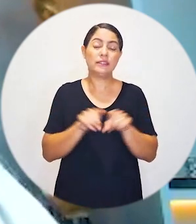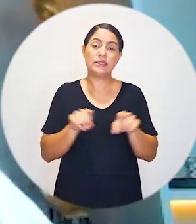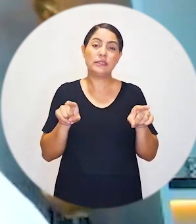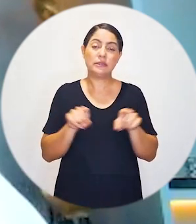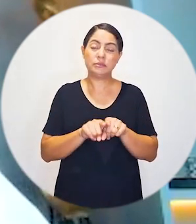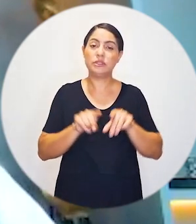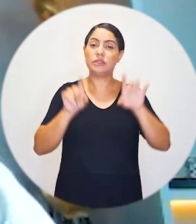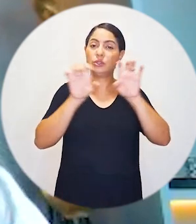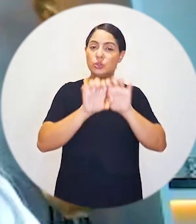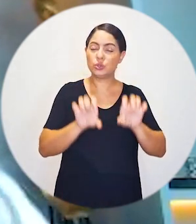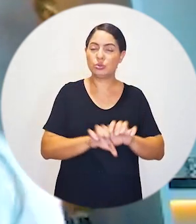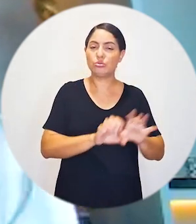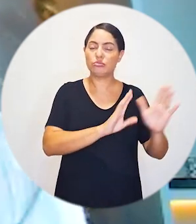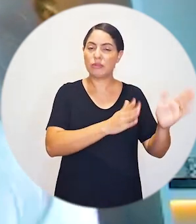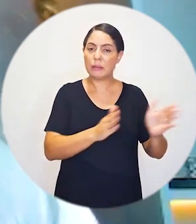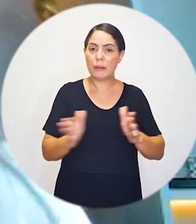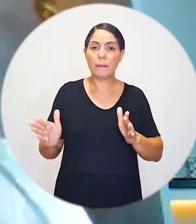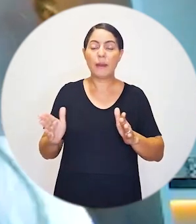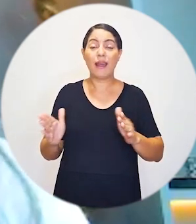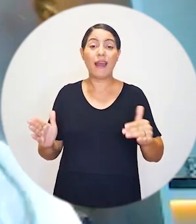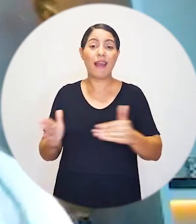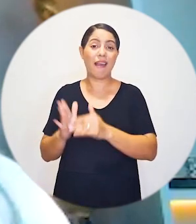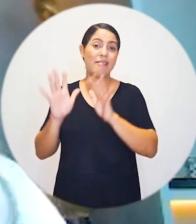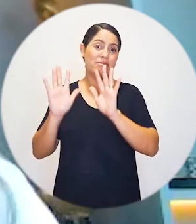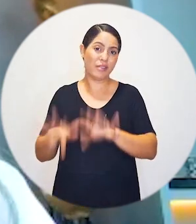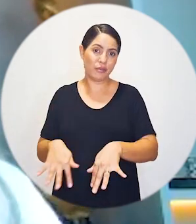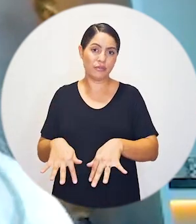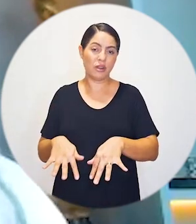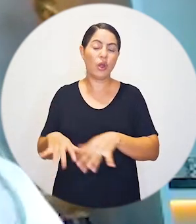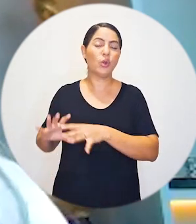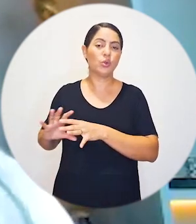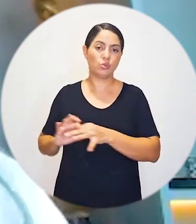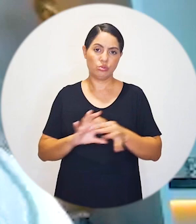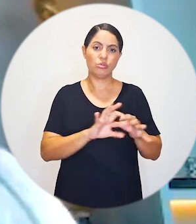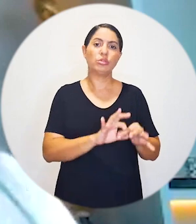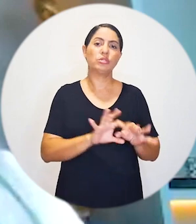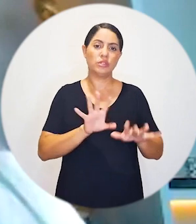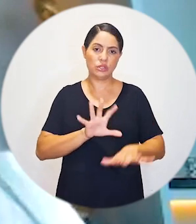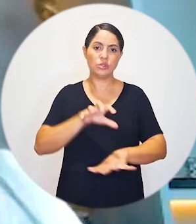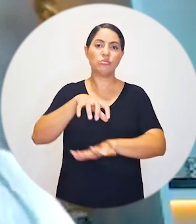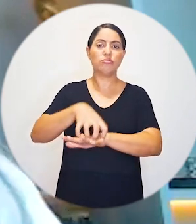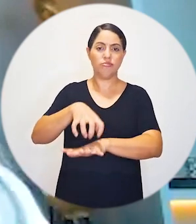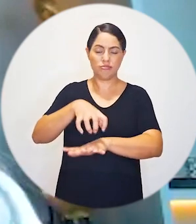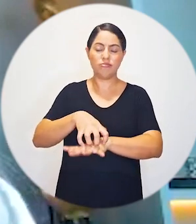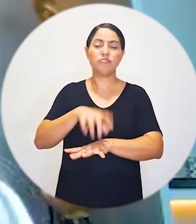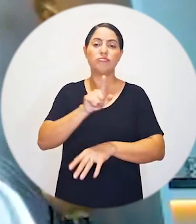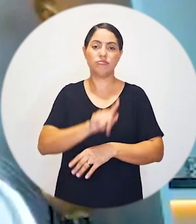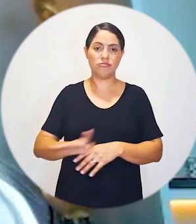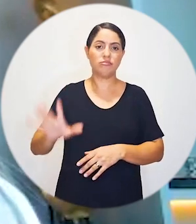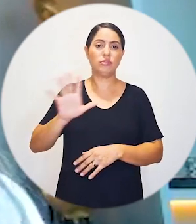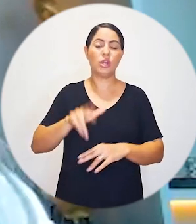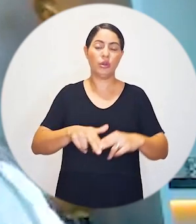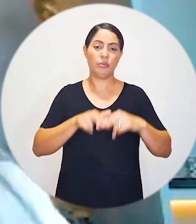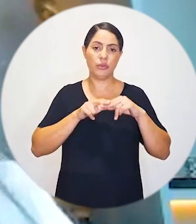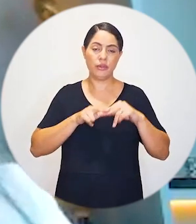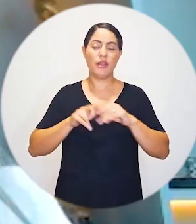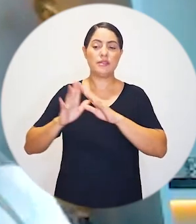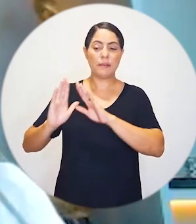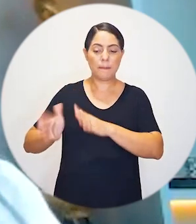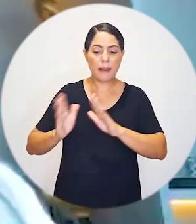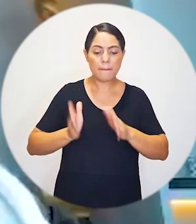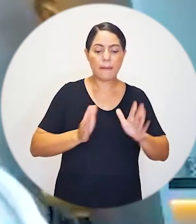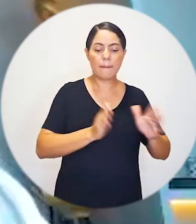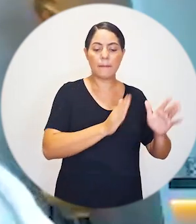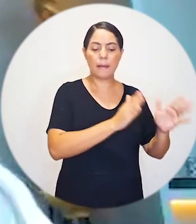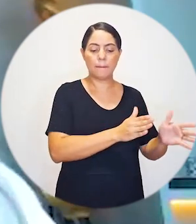seu desfecho, e há esse impulsionamento no âmbito da Corregedoria Nacional para que esses processos